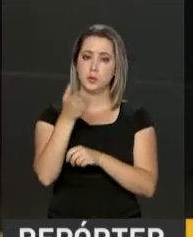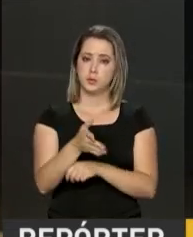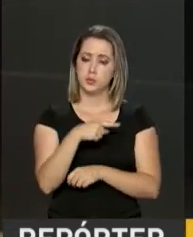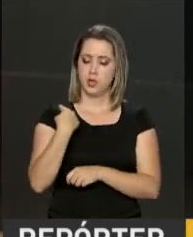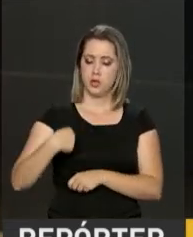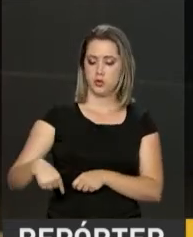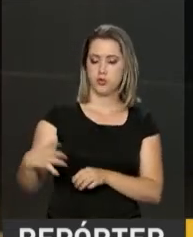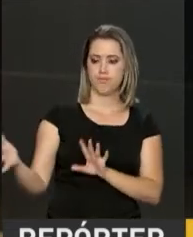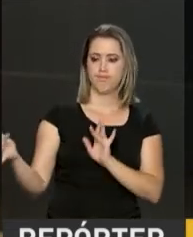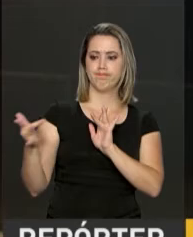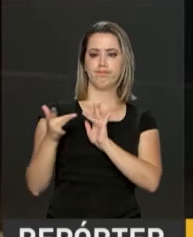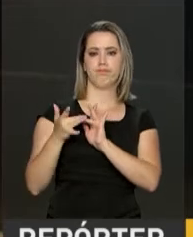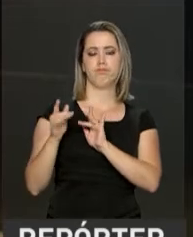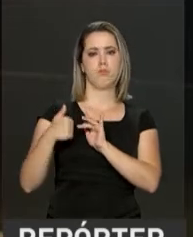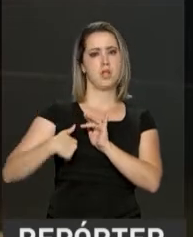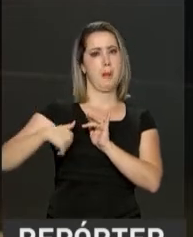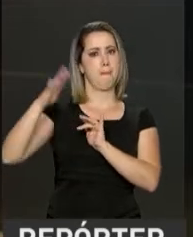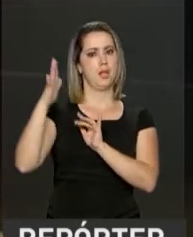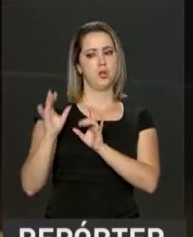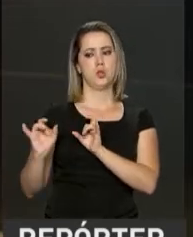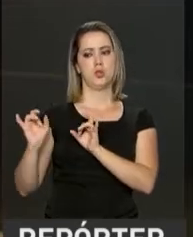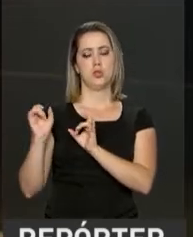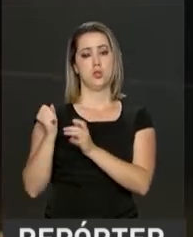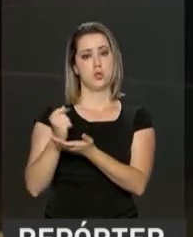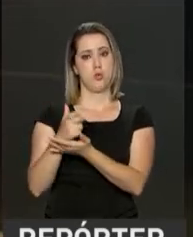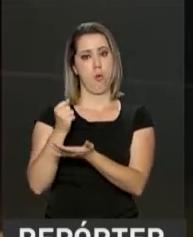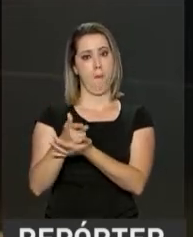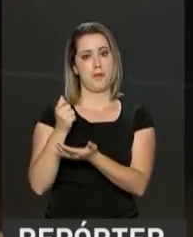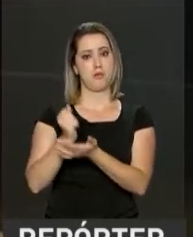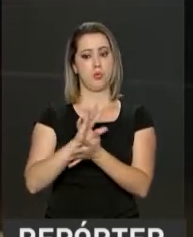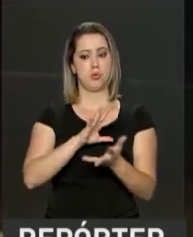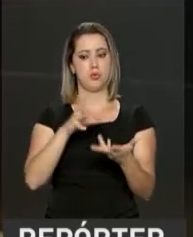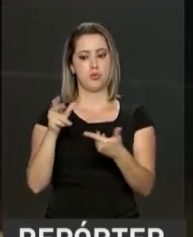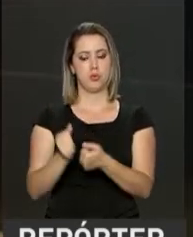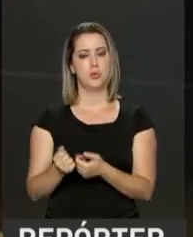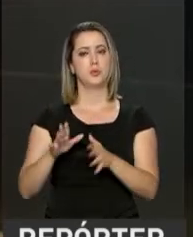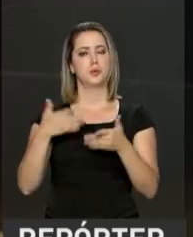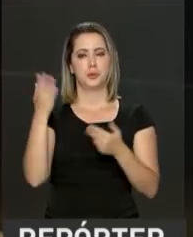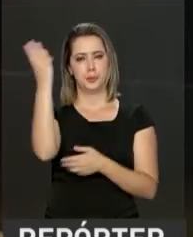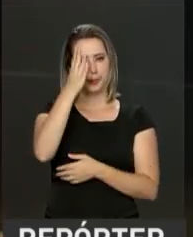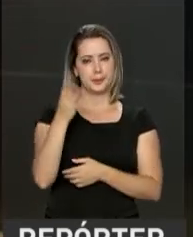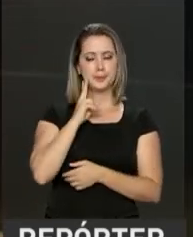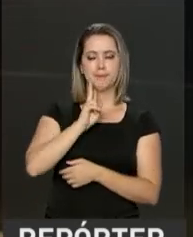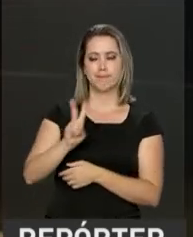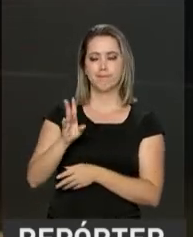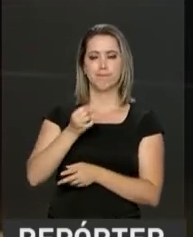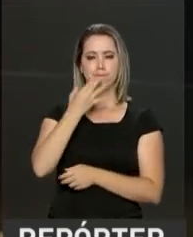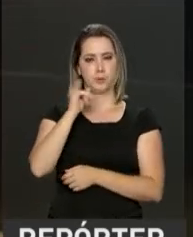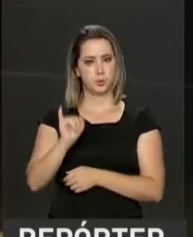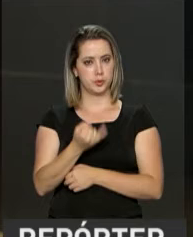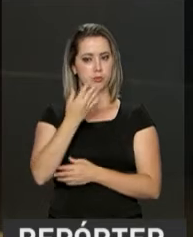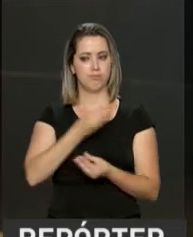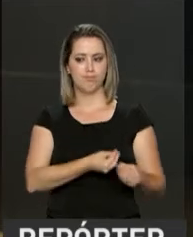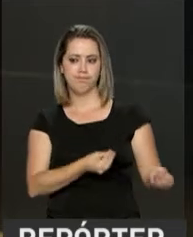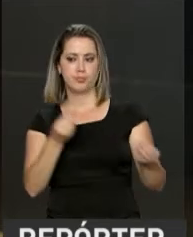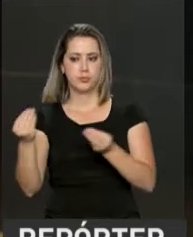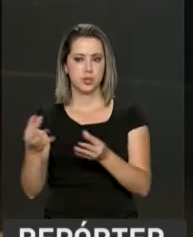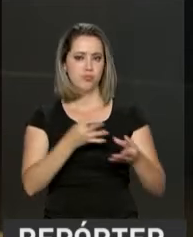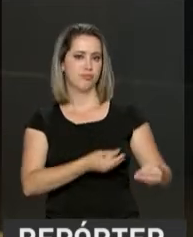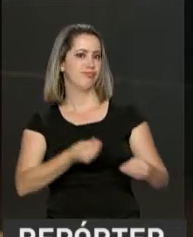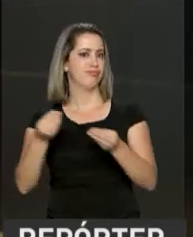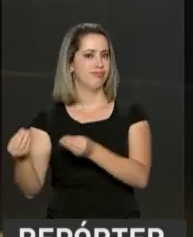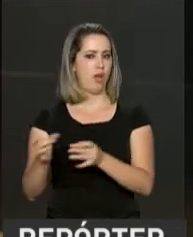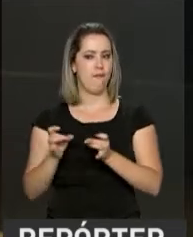se tornou um dos maiores importadores do mundo eo brasil aproveitou a oportunidade e passou a ser um dos